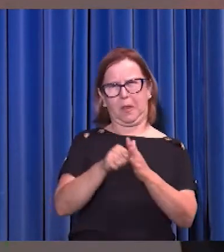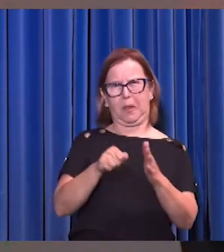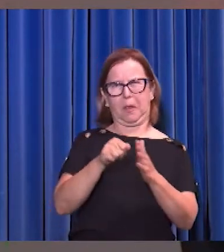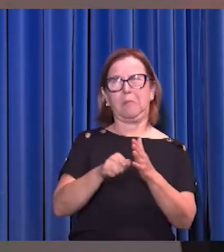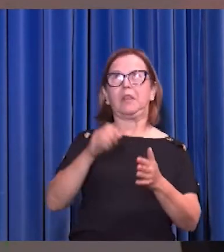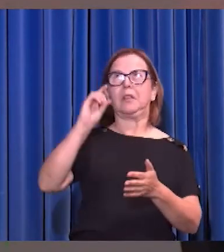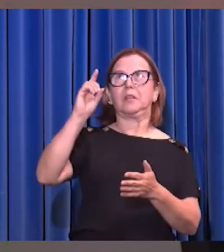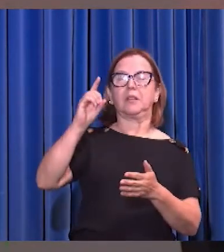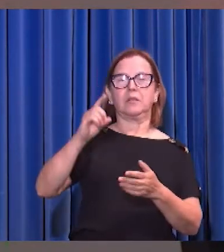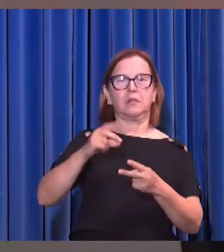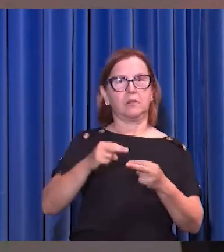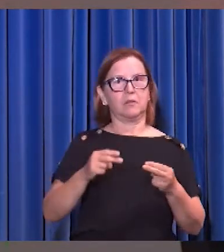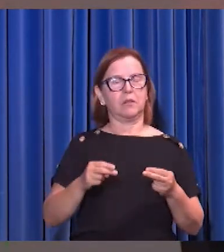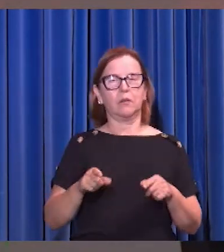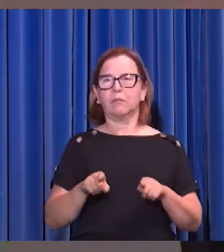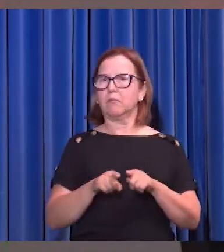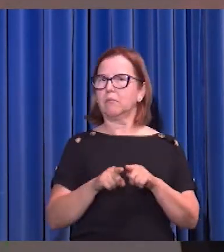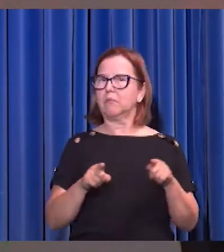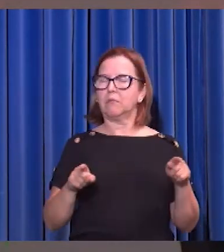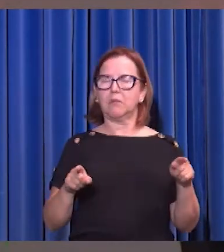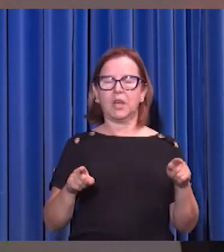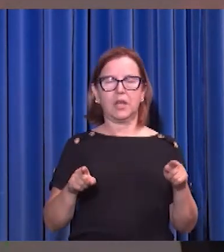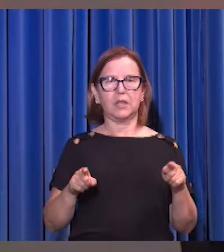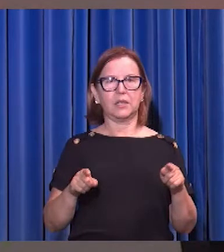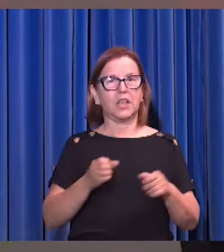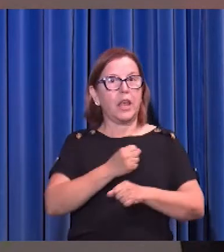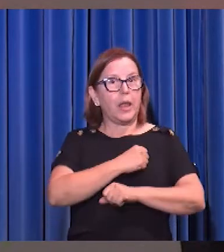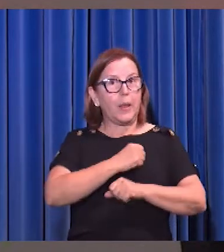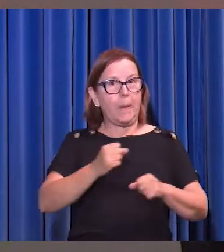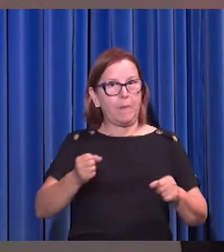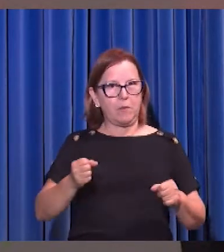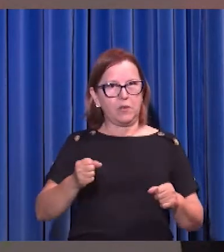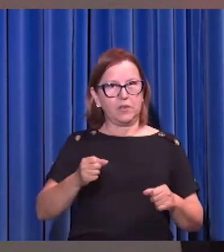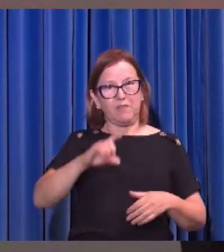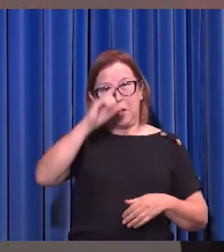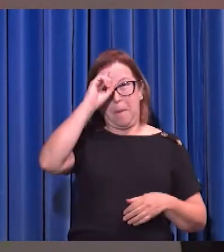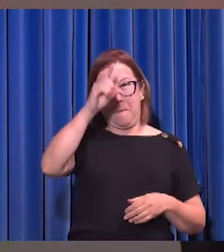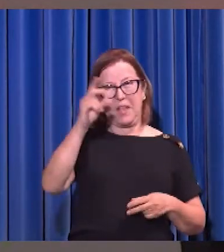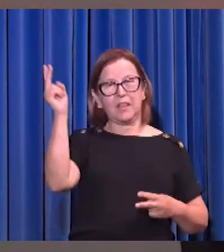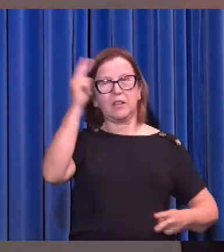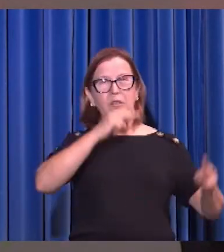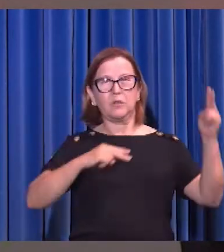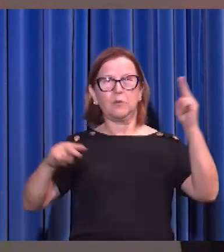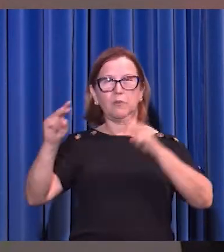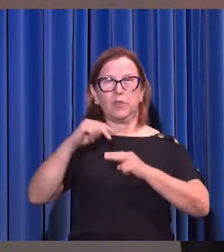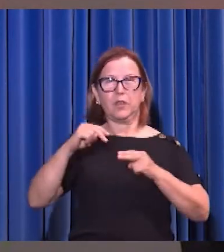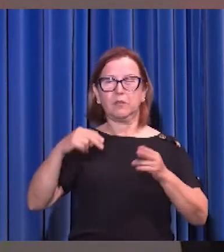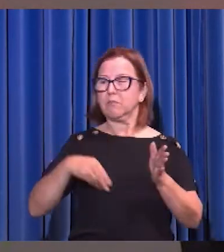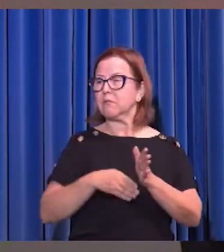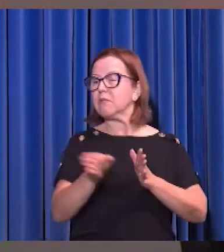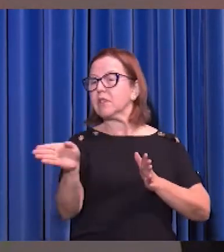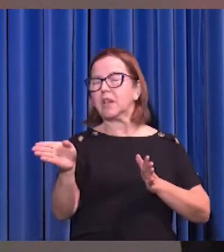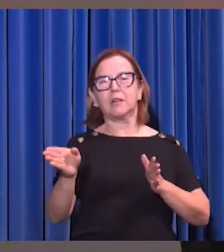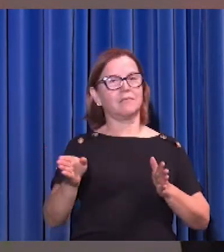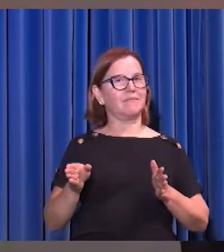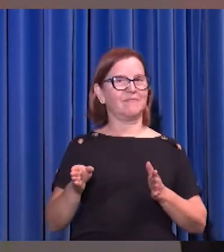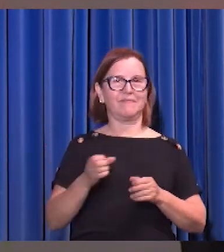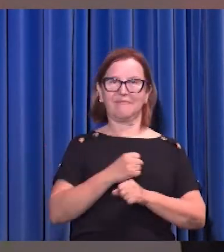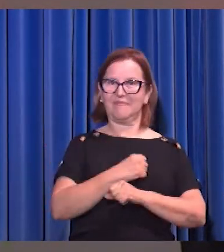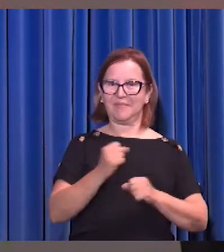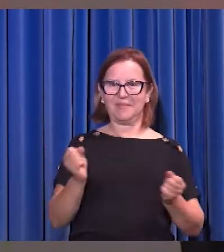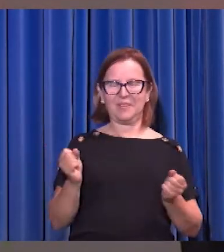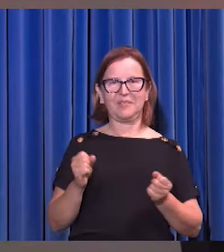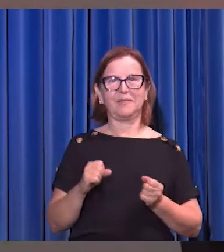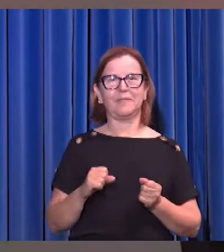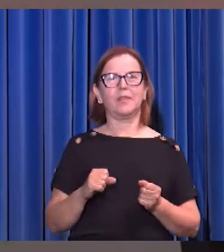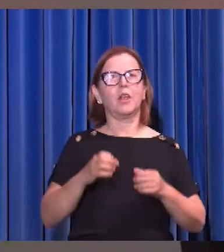evidente que é como o vento, você não pode dar ordens ao vento para que ele vá de um lugar para outro. Nós podemos, às vezes,